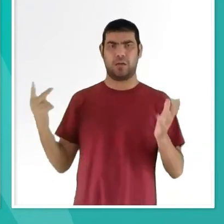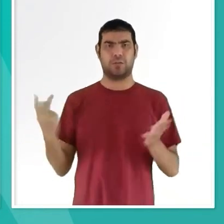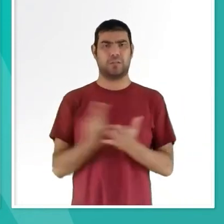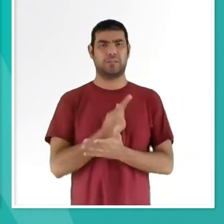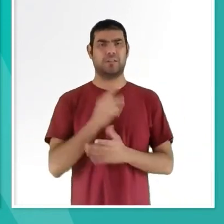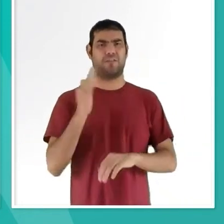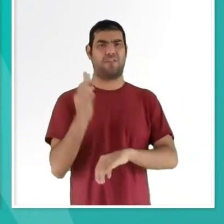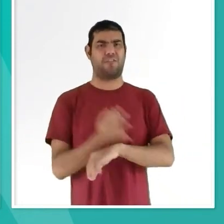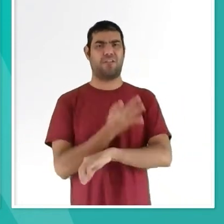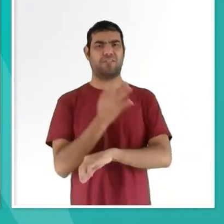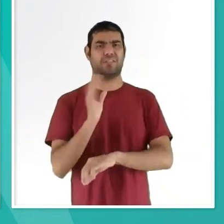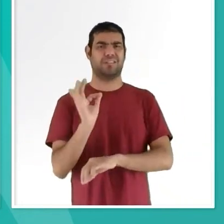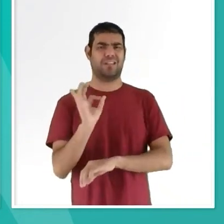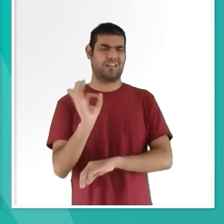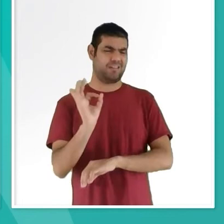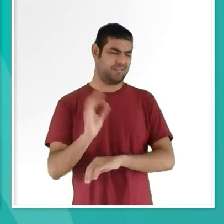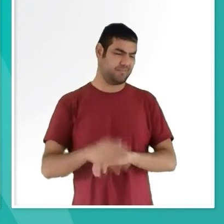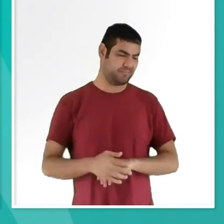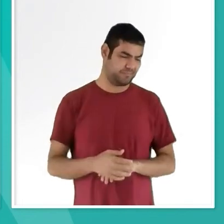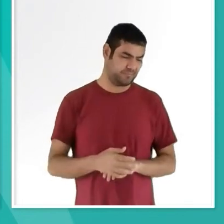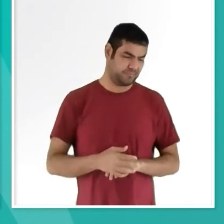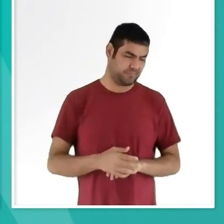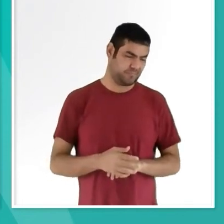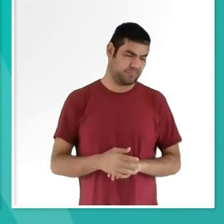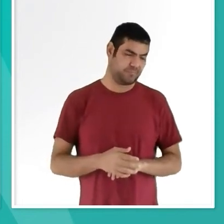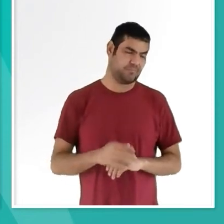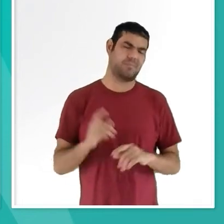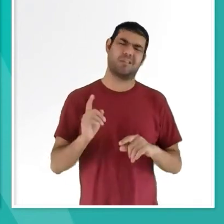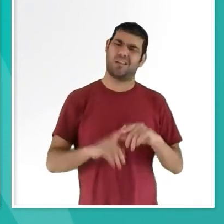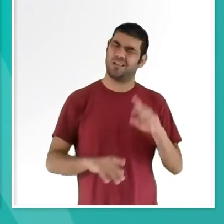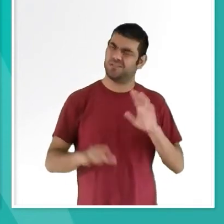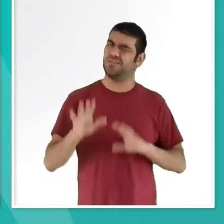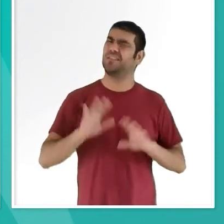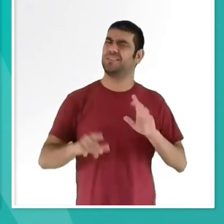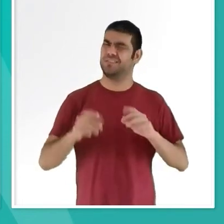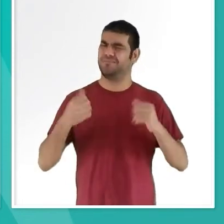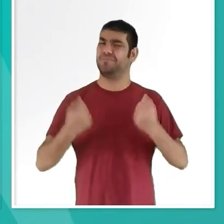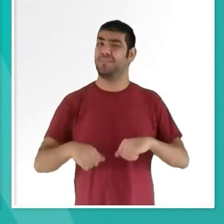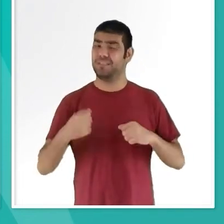é necessário tocar um pouco, né? Ficar naquela disputa, mas sem